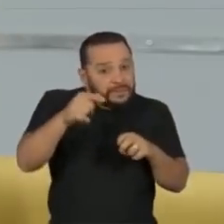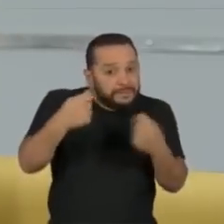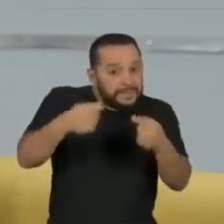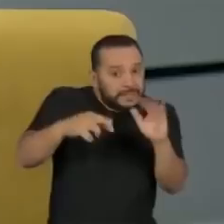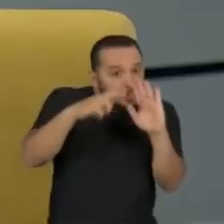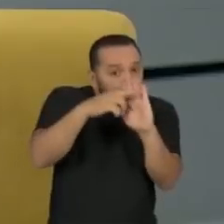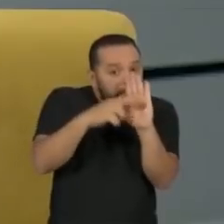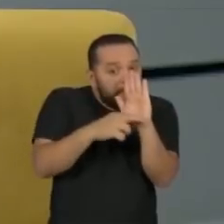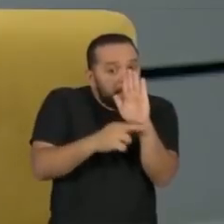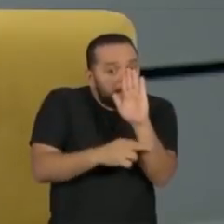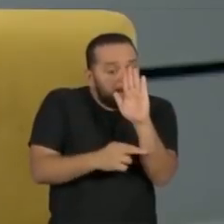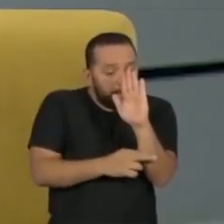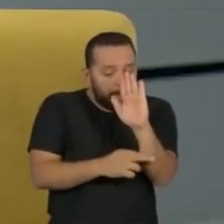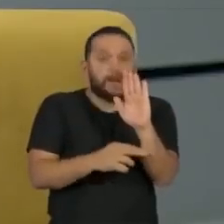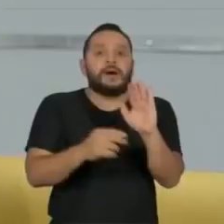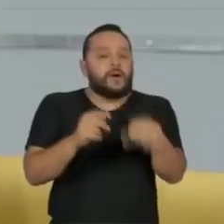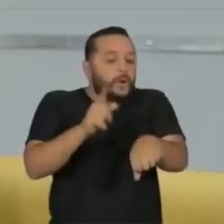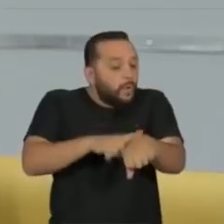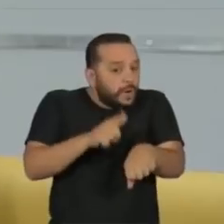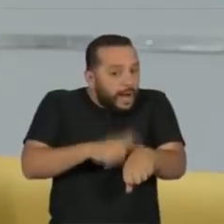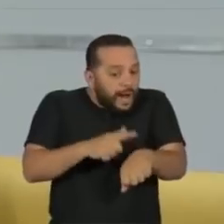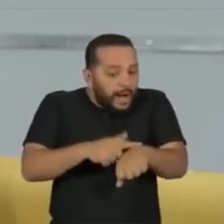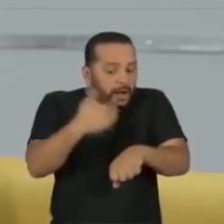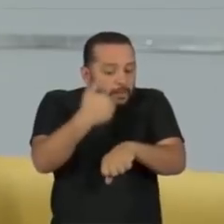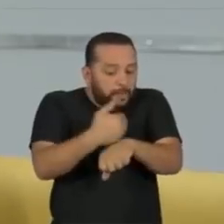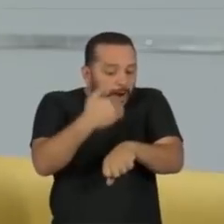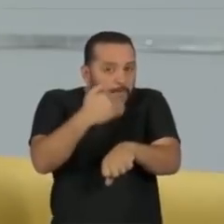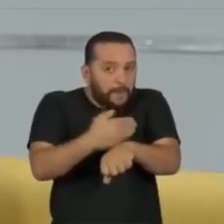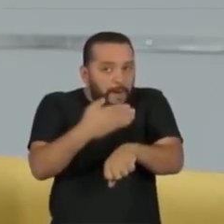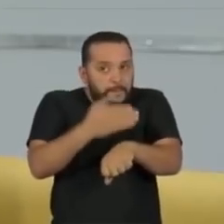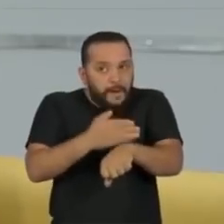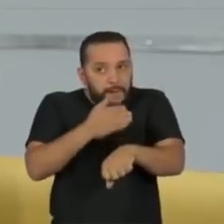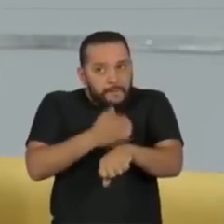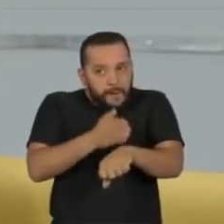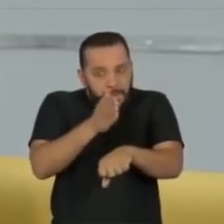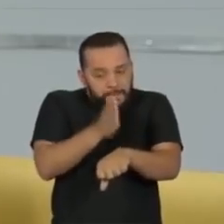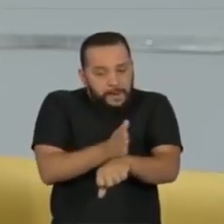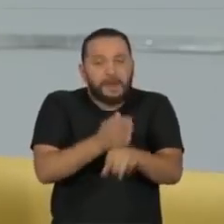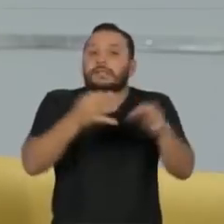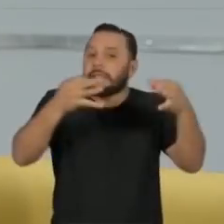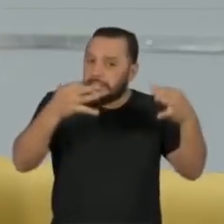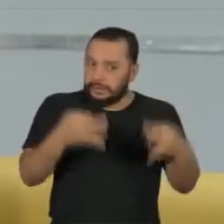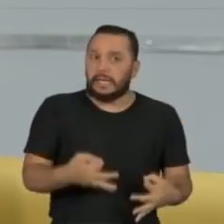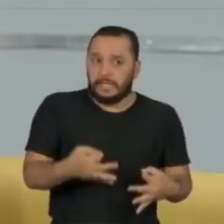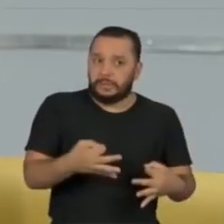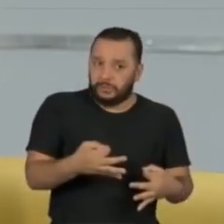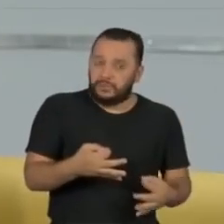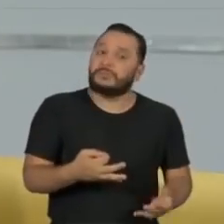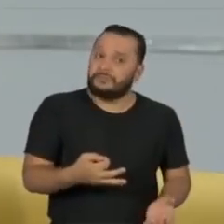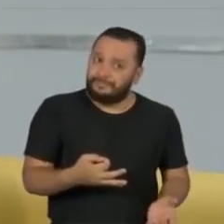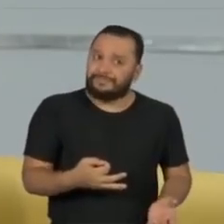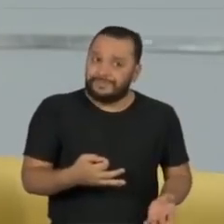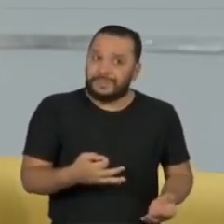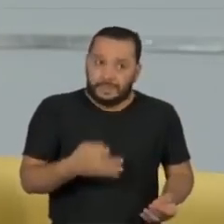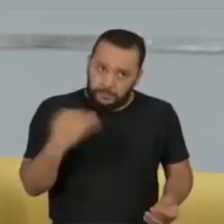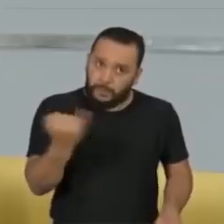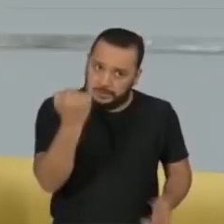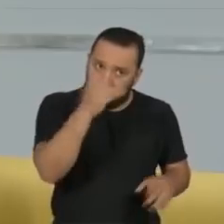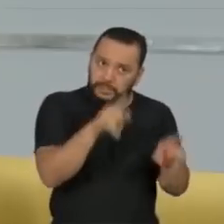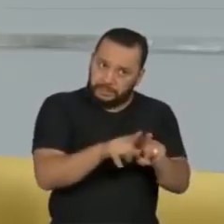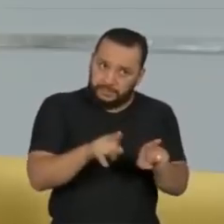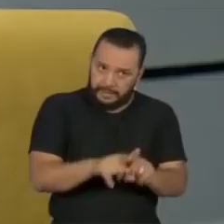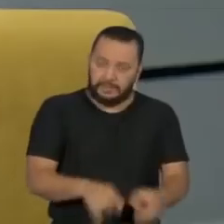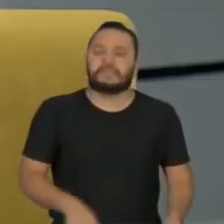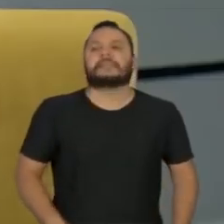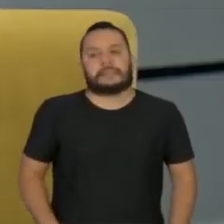de atividades, com horários, com uma rotina mais estabelecida, isso é válido, é